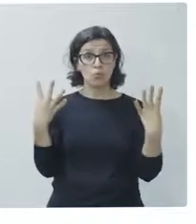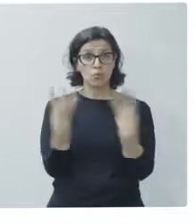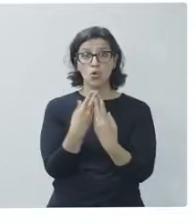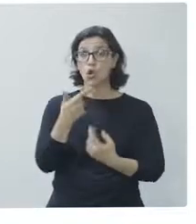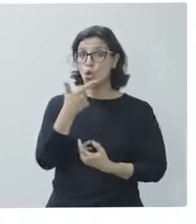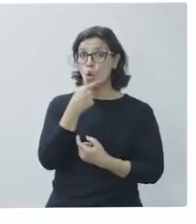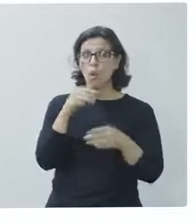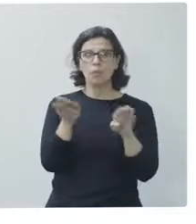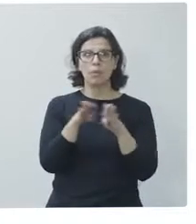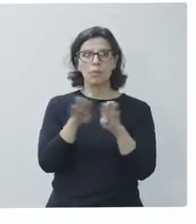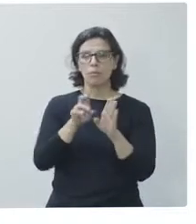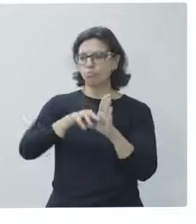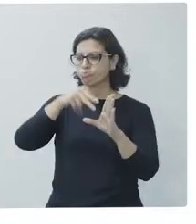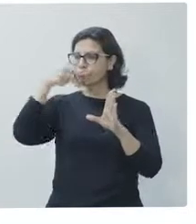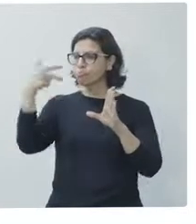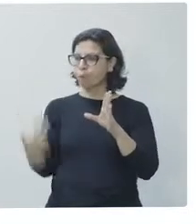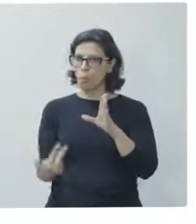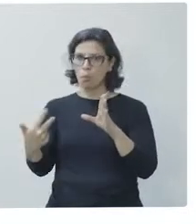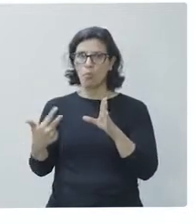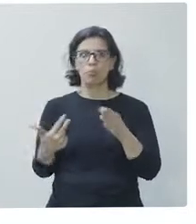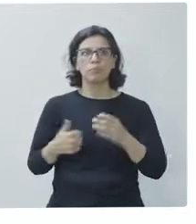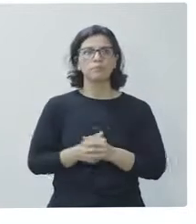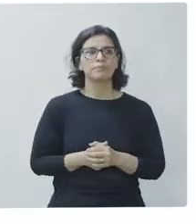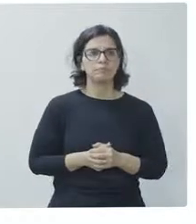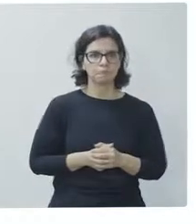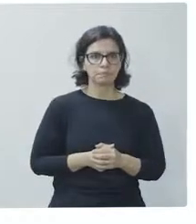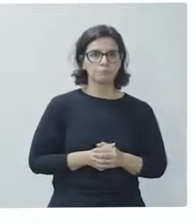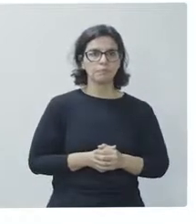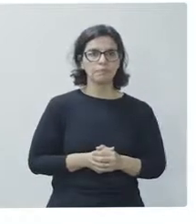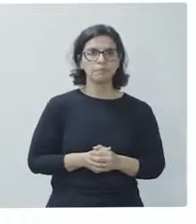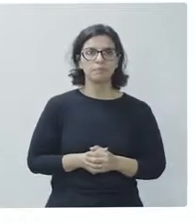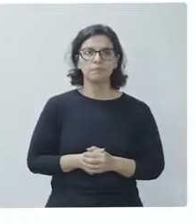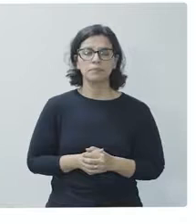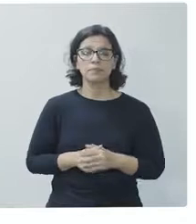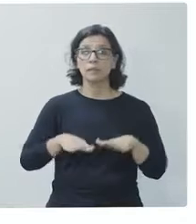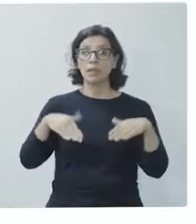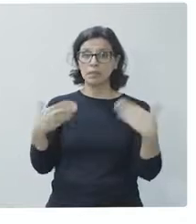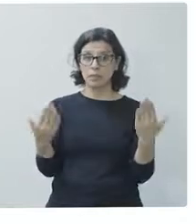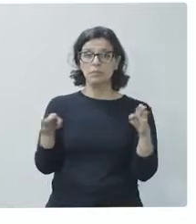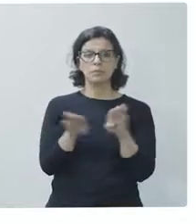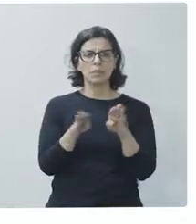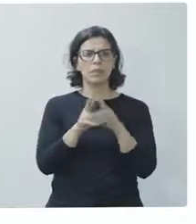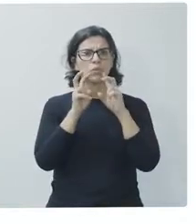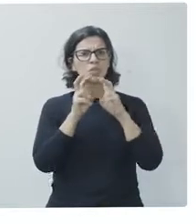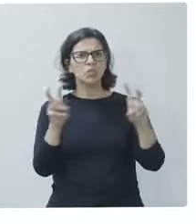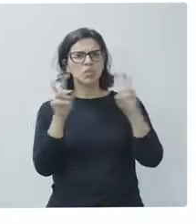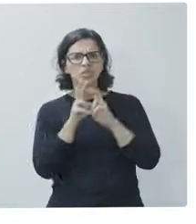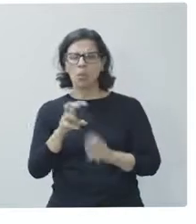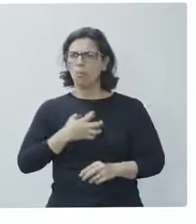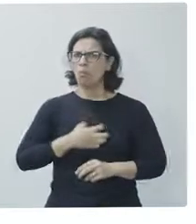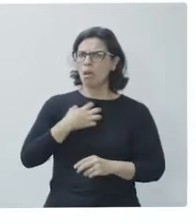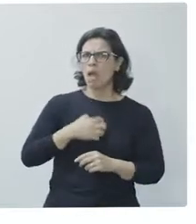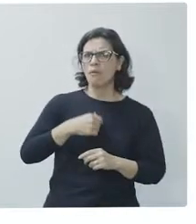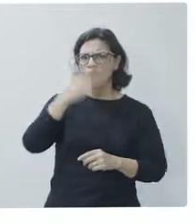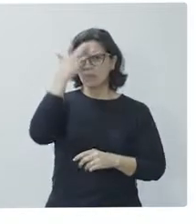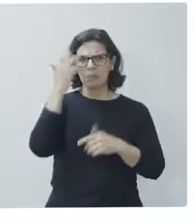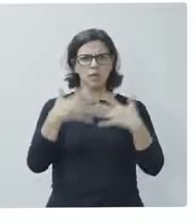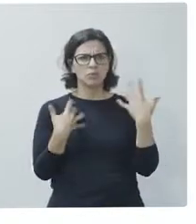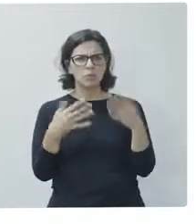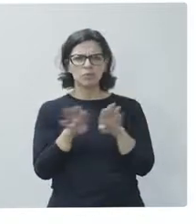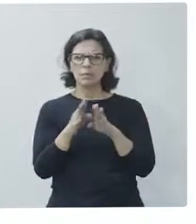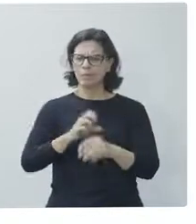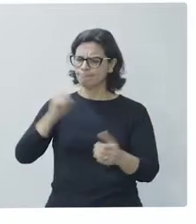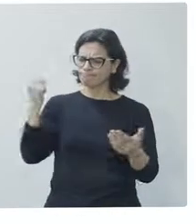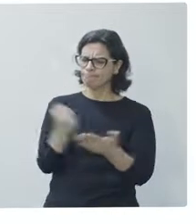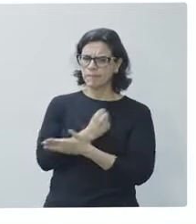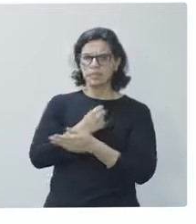cavaleiro foi derrubado do seu jinete atrás delas. Os gritos furiosos da multidão